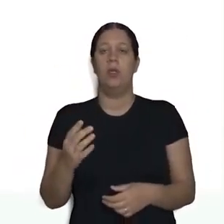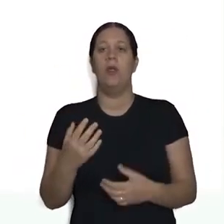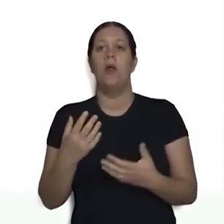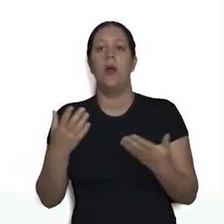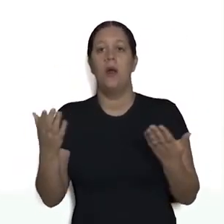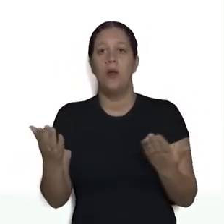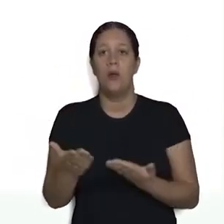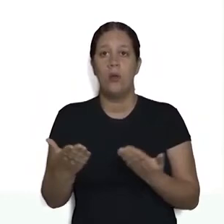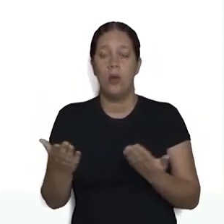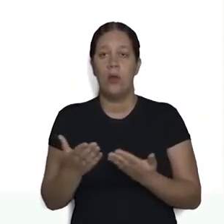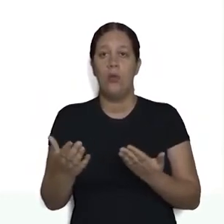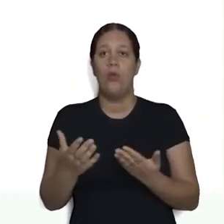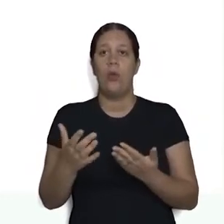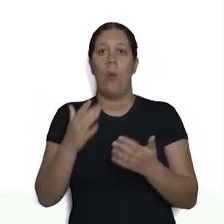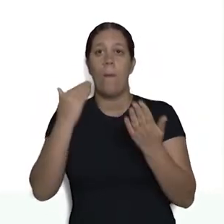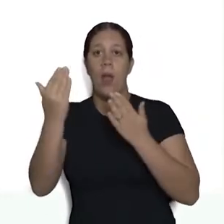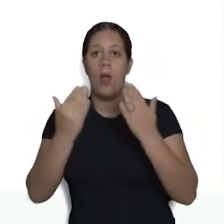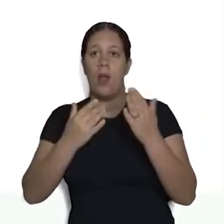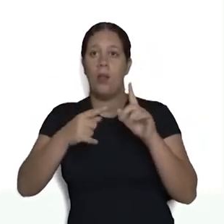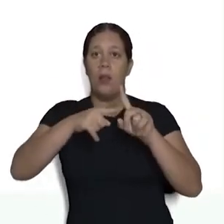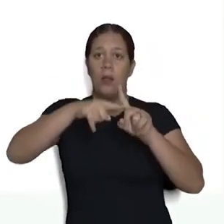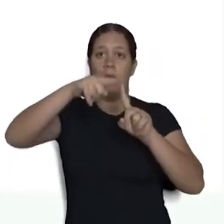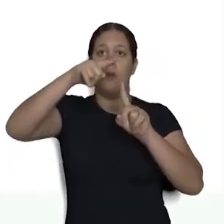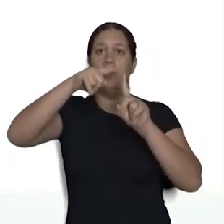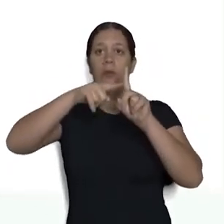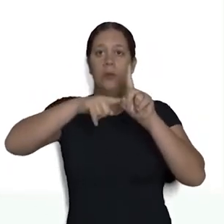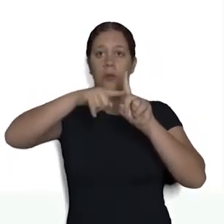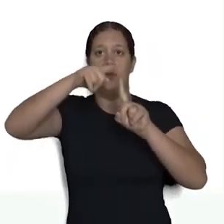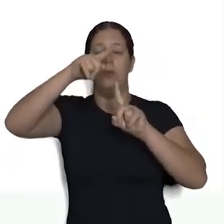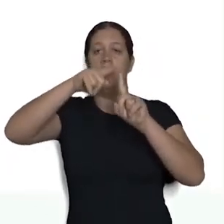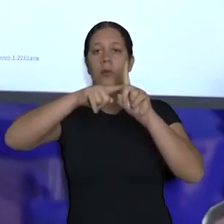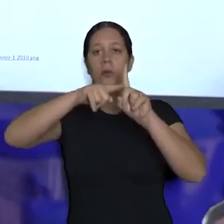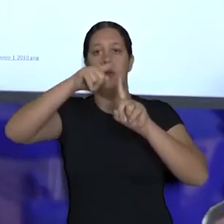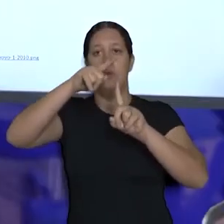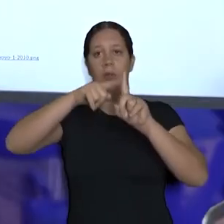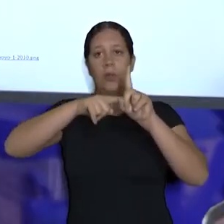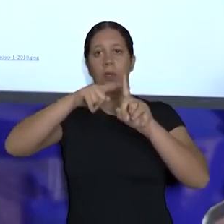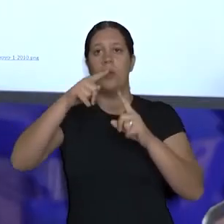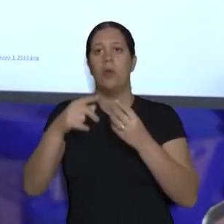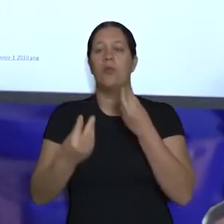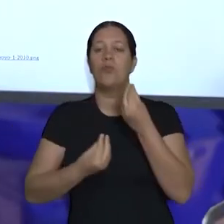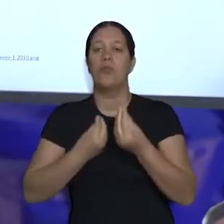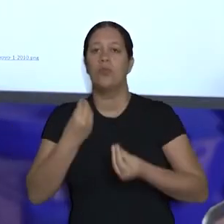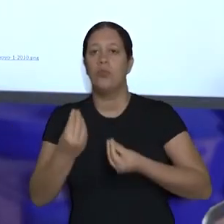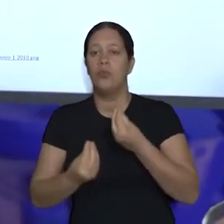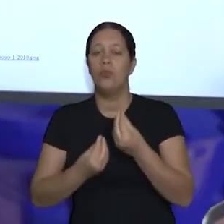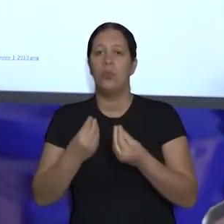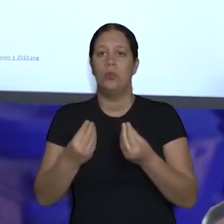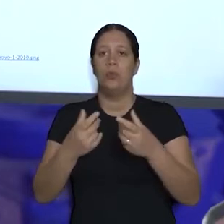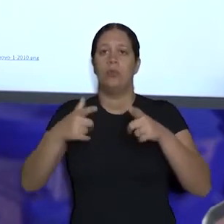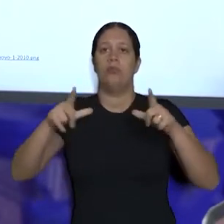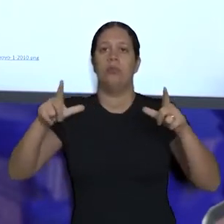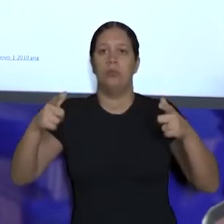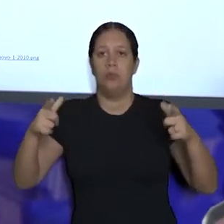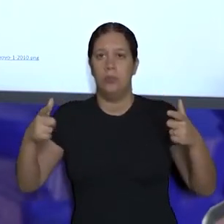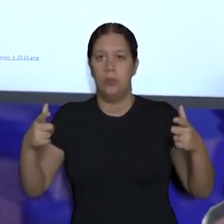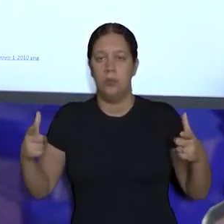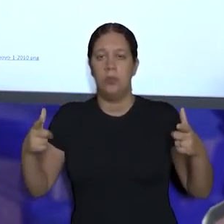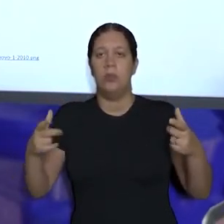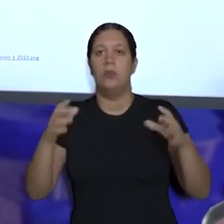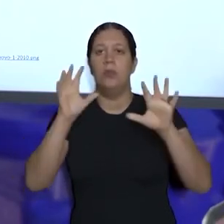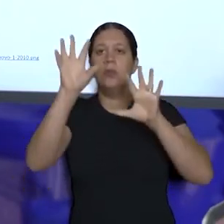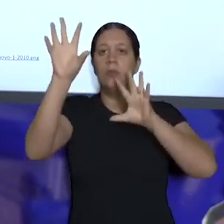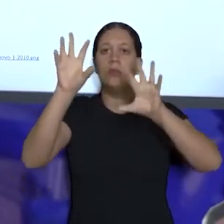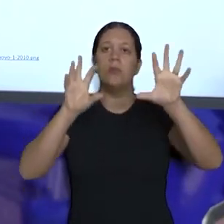Esse espécime de termômetro, ou seja, onde a gente analisa com a questão do tamanho. E vocês veem aí como que está